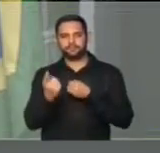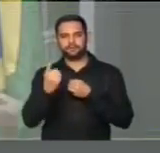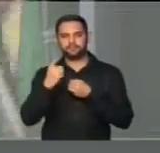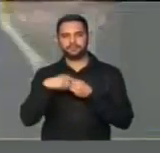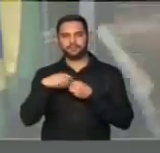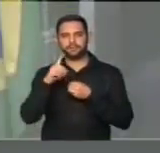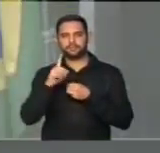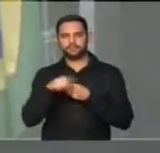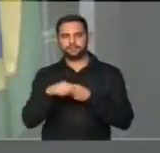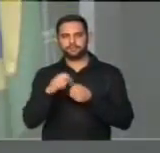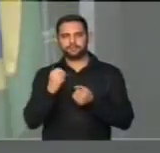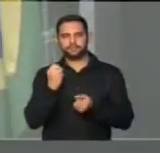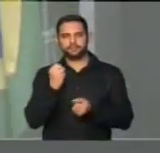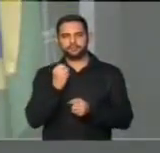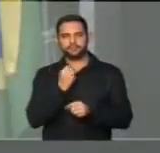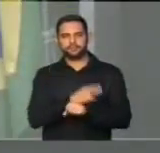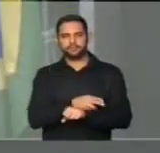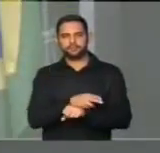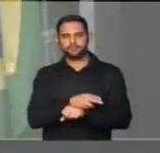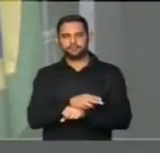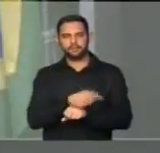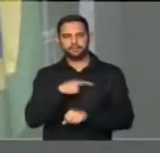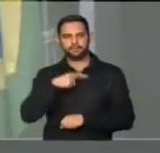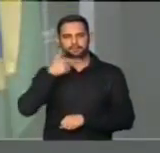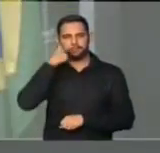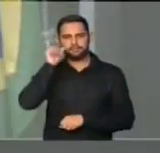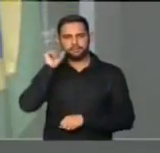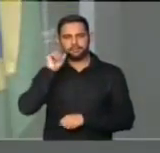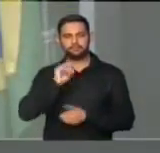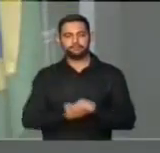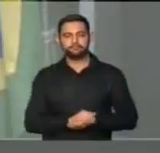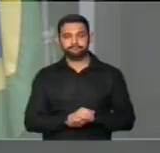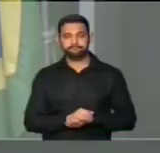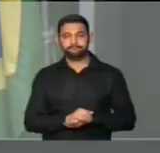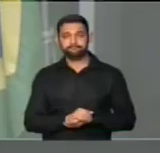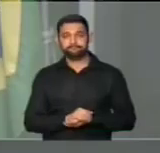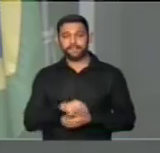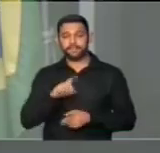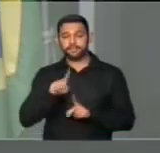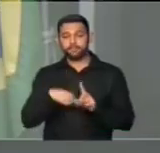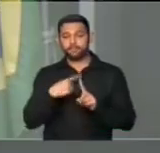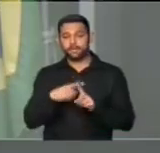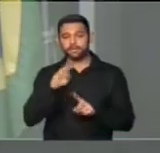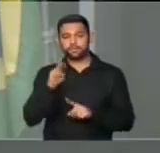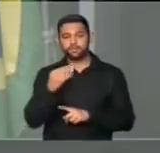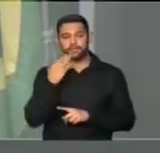a ser o desemprego de ontem. São mais de